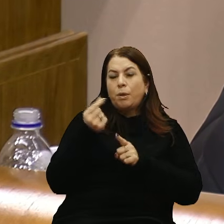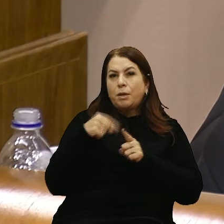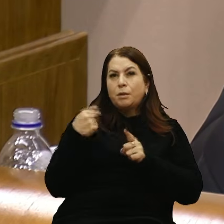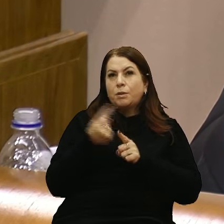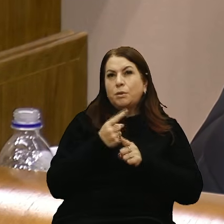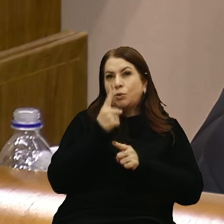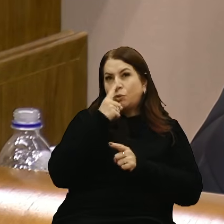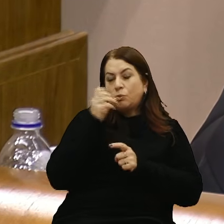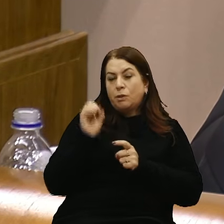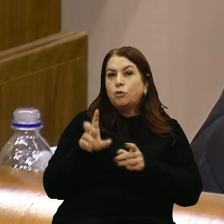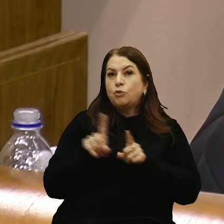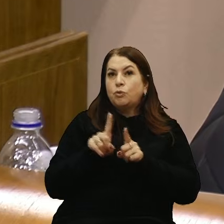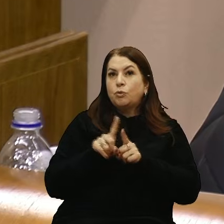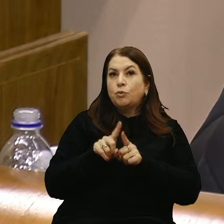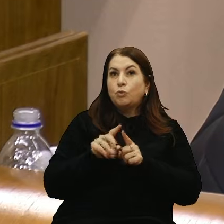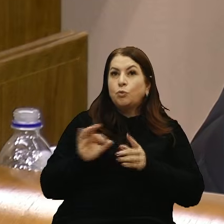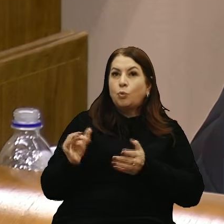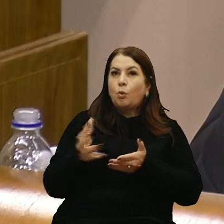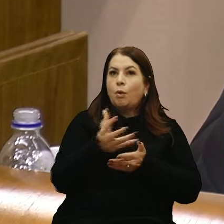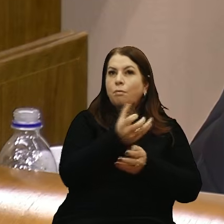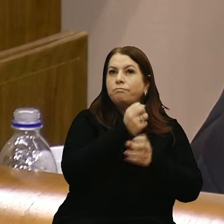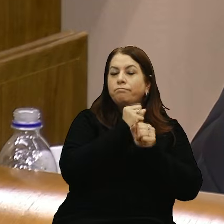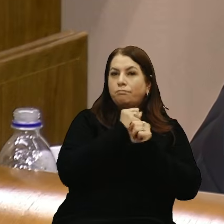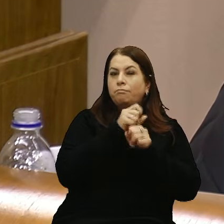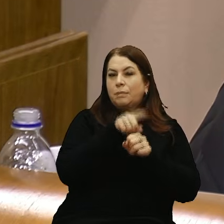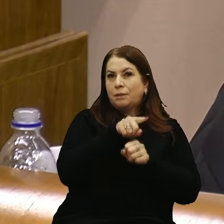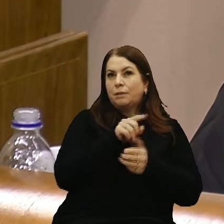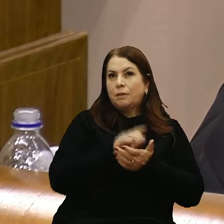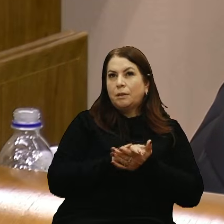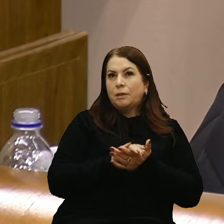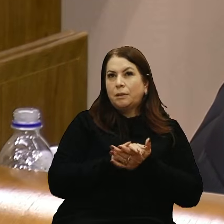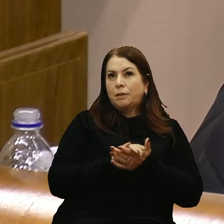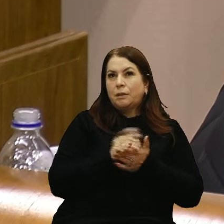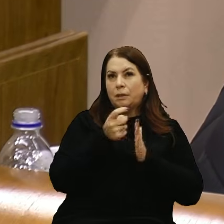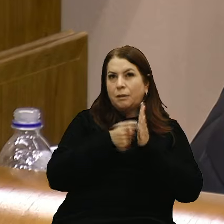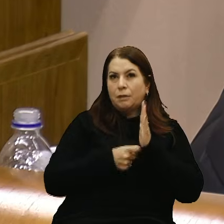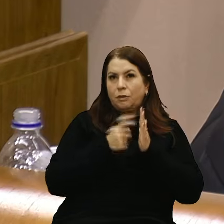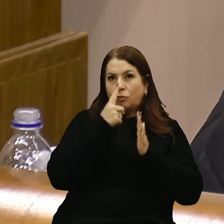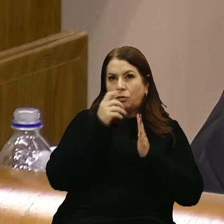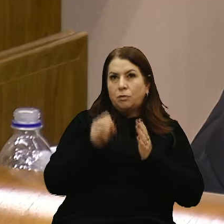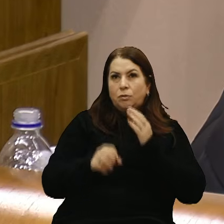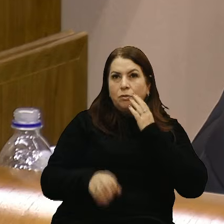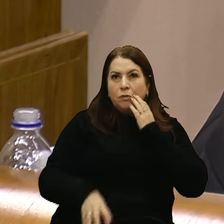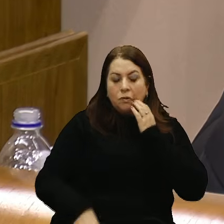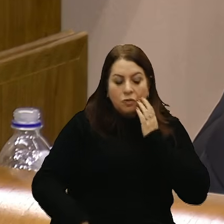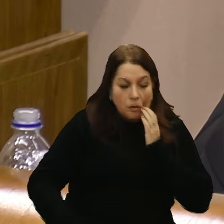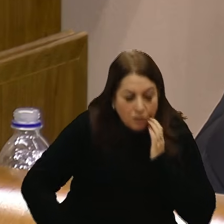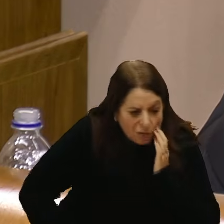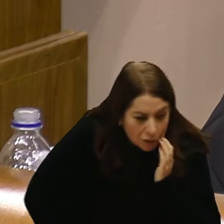do lixo, do que se arrecada na taxa de lixo.